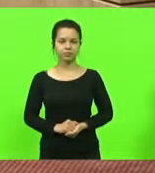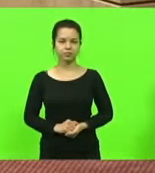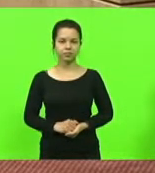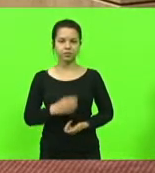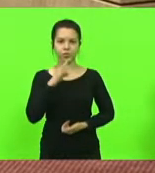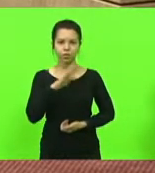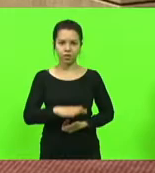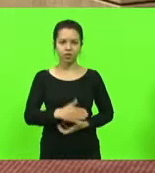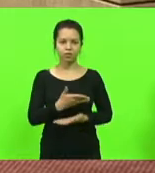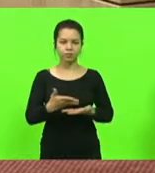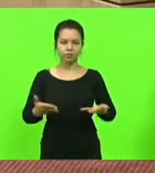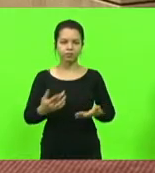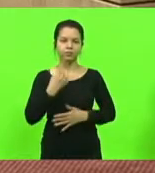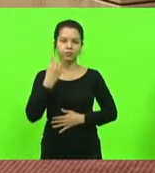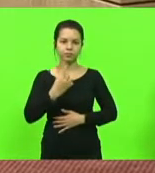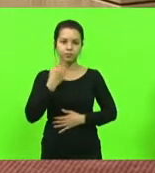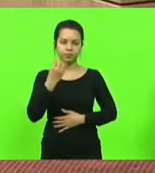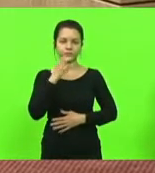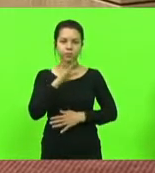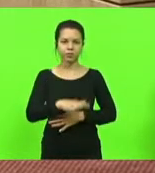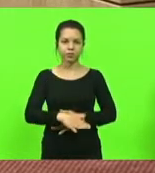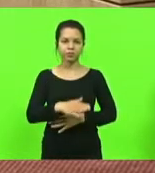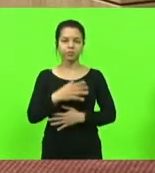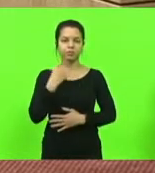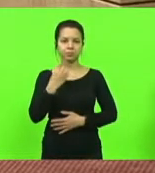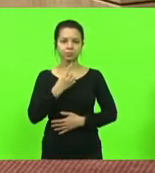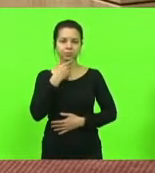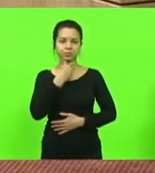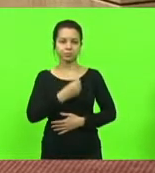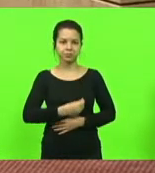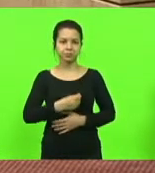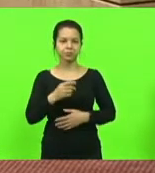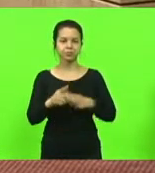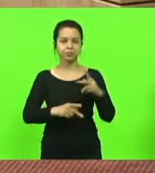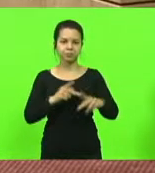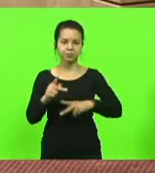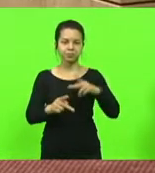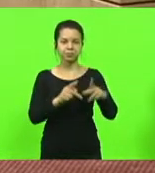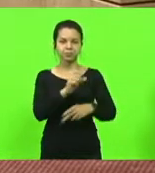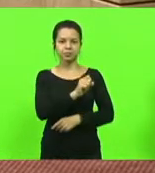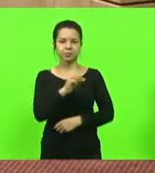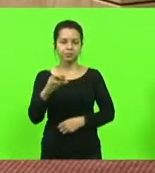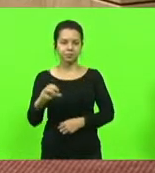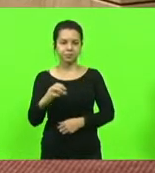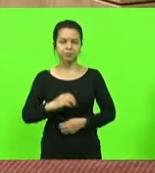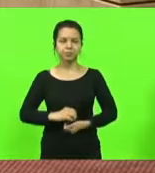Boa tarde, deputadas. Boa tarde, deputados. Boa tarde, catarinenses.